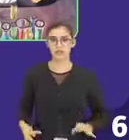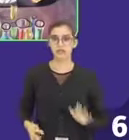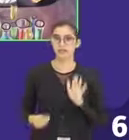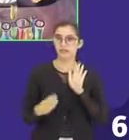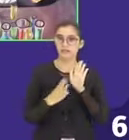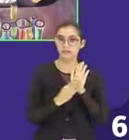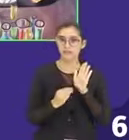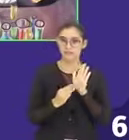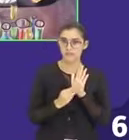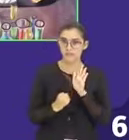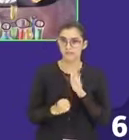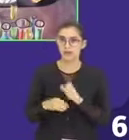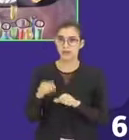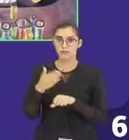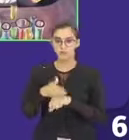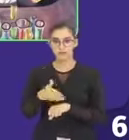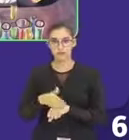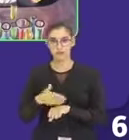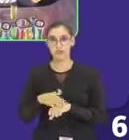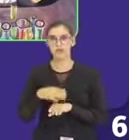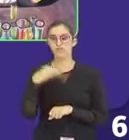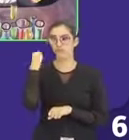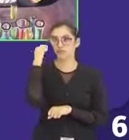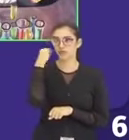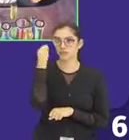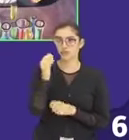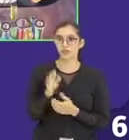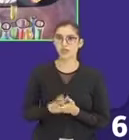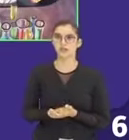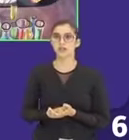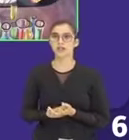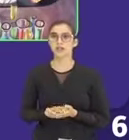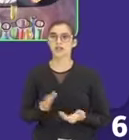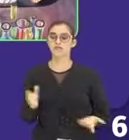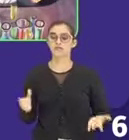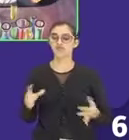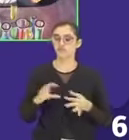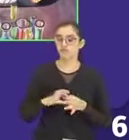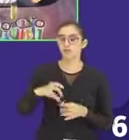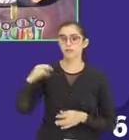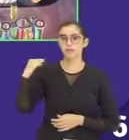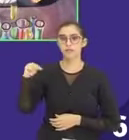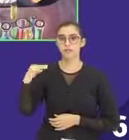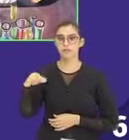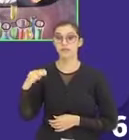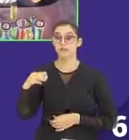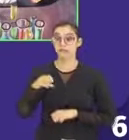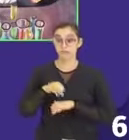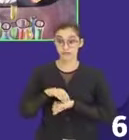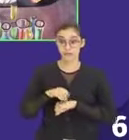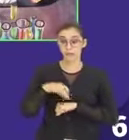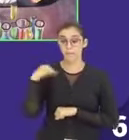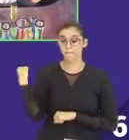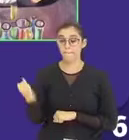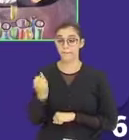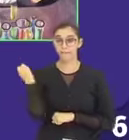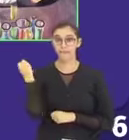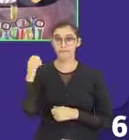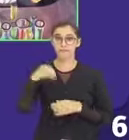Ó, tanto a experiência quanto a matemática. Isso é outra dica importante que vai estar presente na tua prova. Sem a